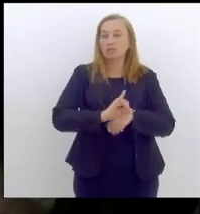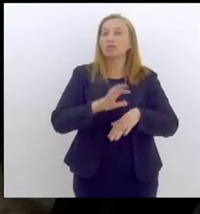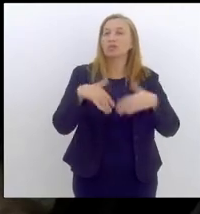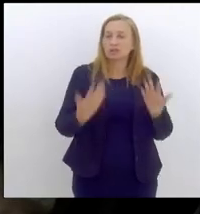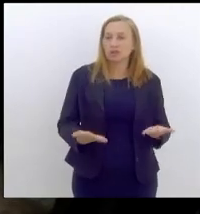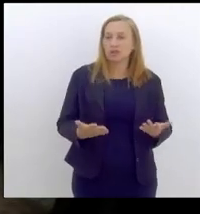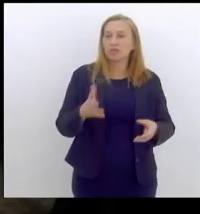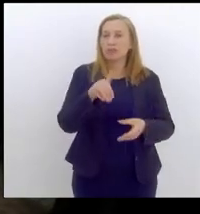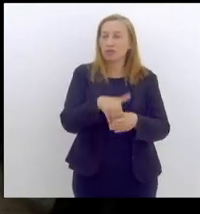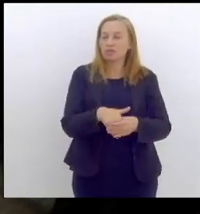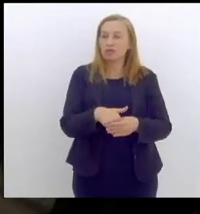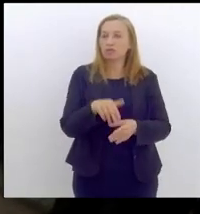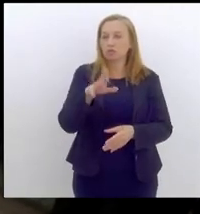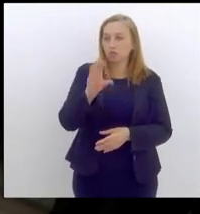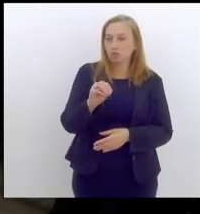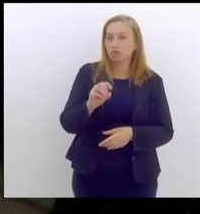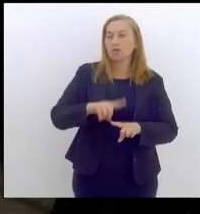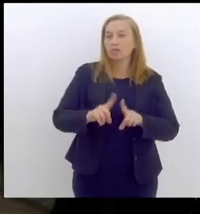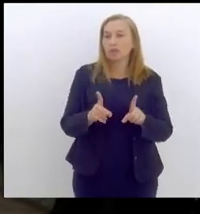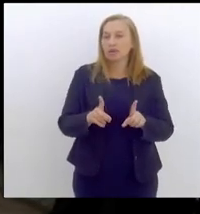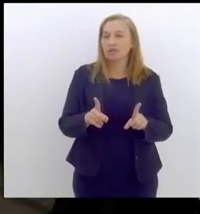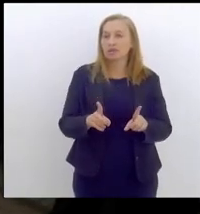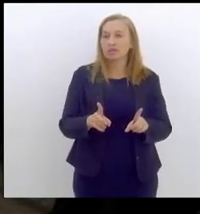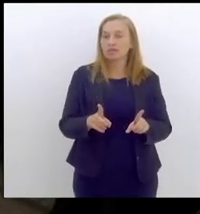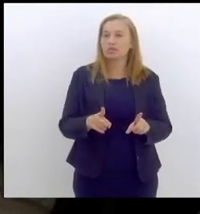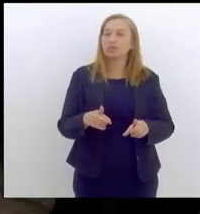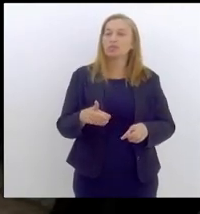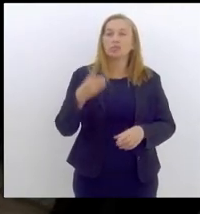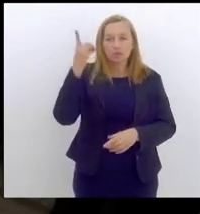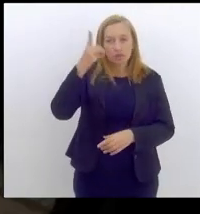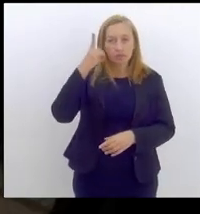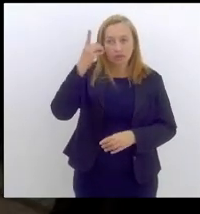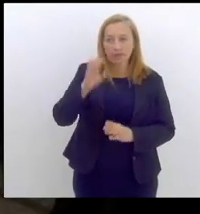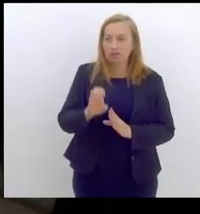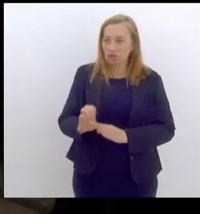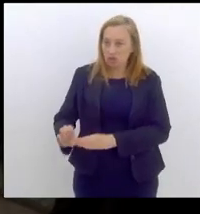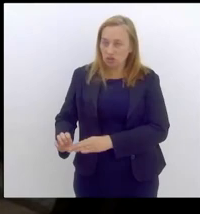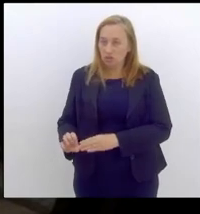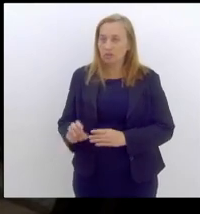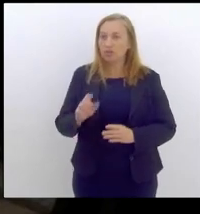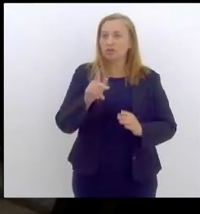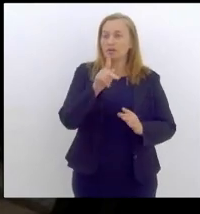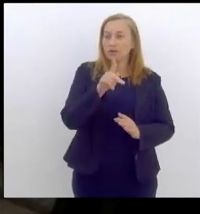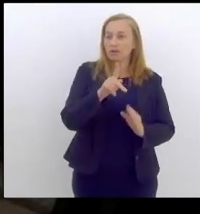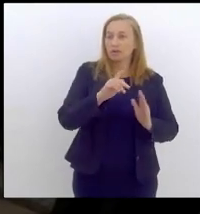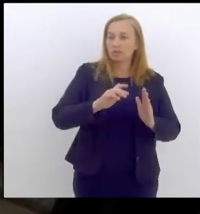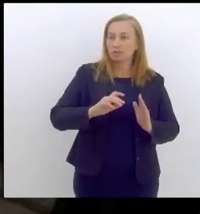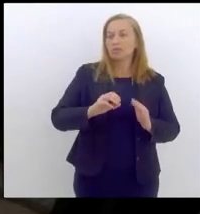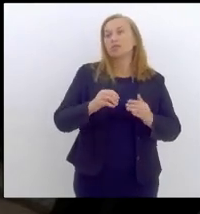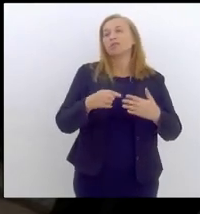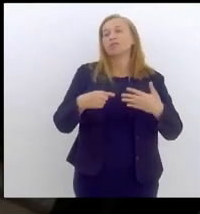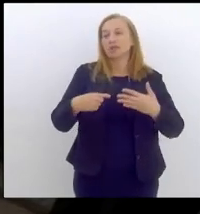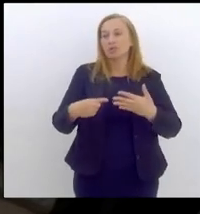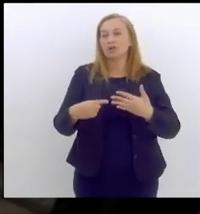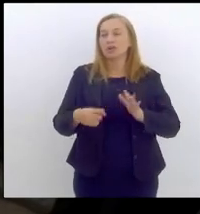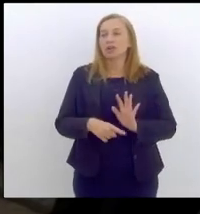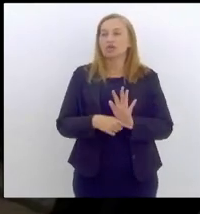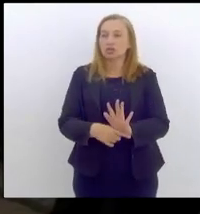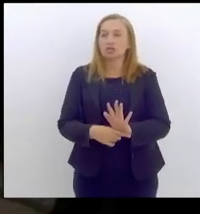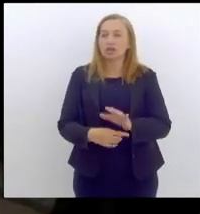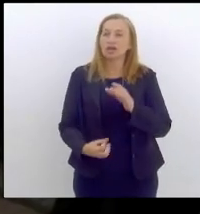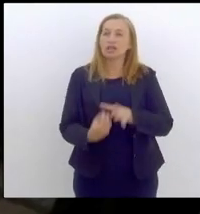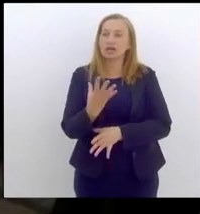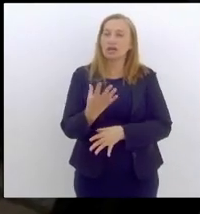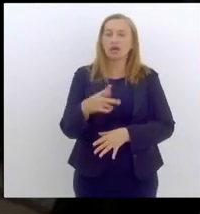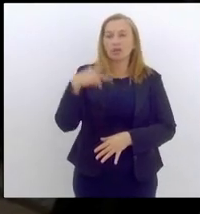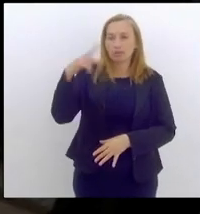pela abstenção, mas me coloco aqui como deputado de esquerda, um deputado do PSOL, que quer ajudar a construir um parlamento muito